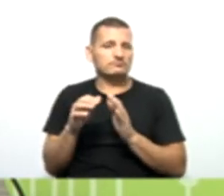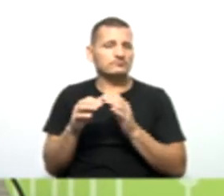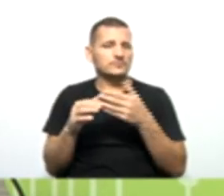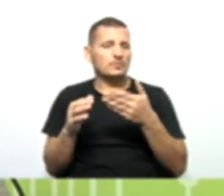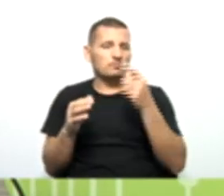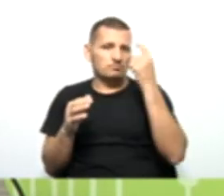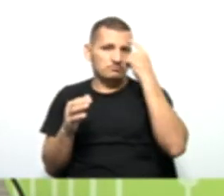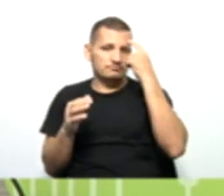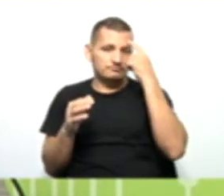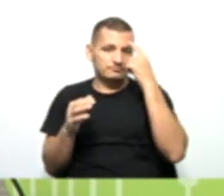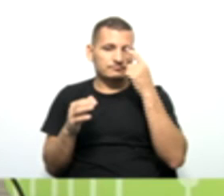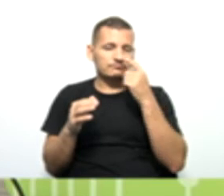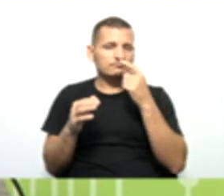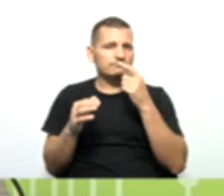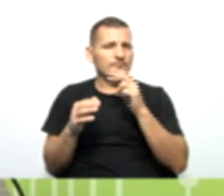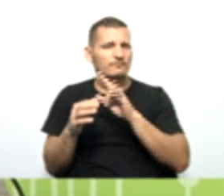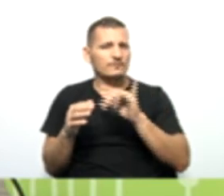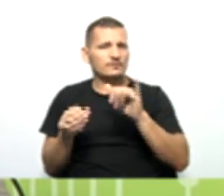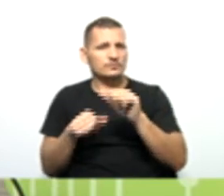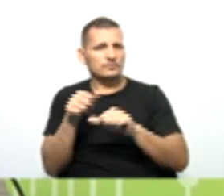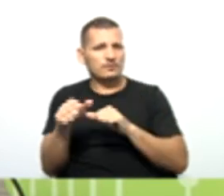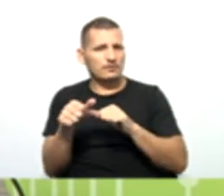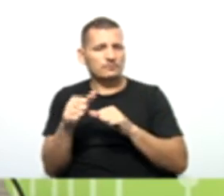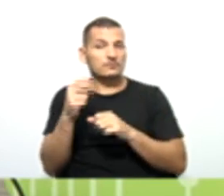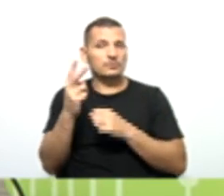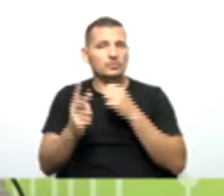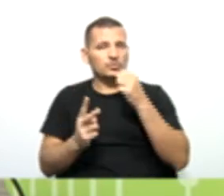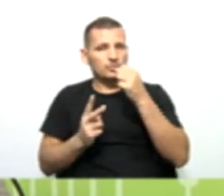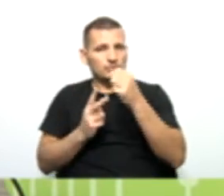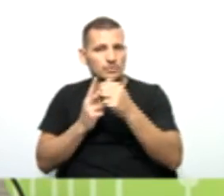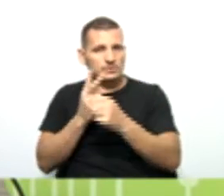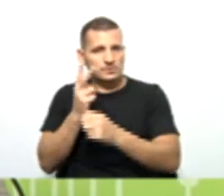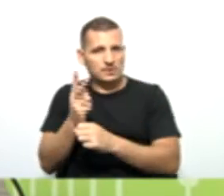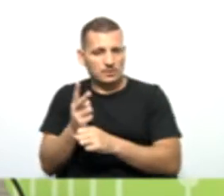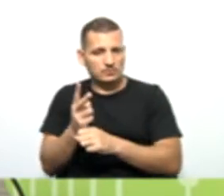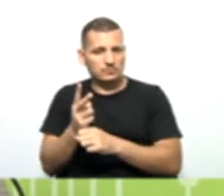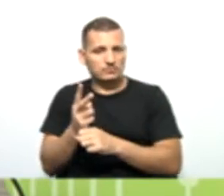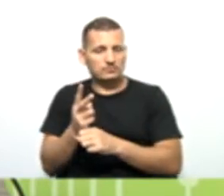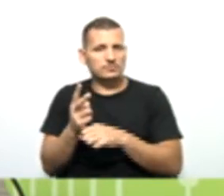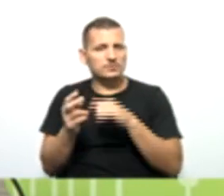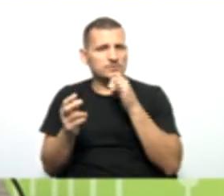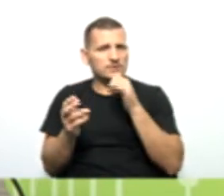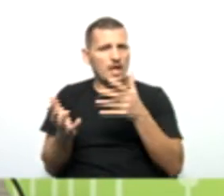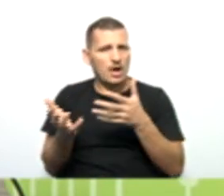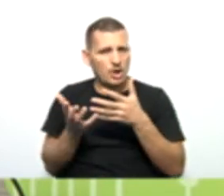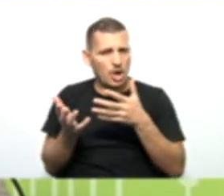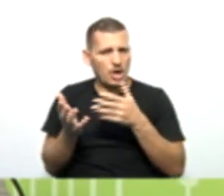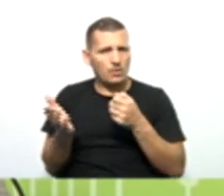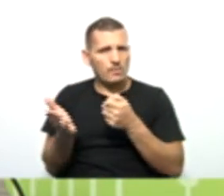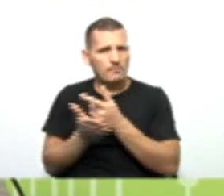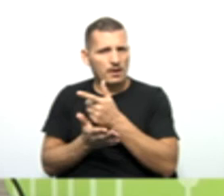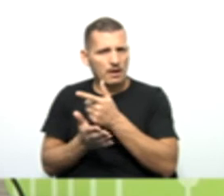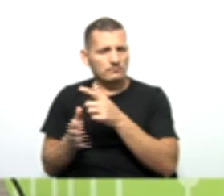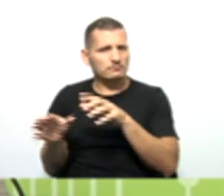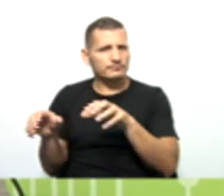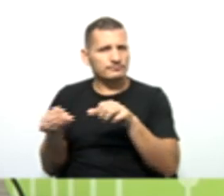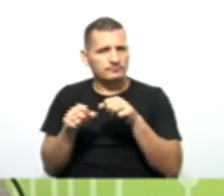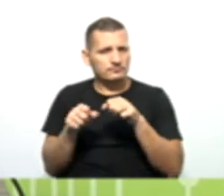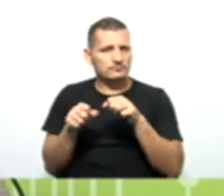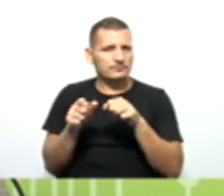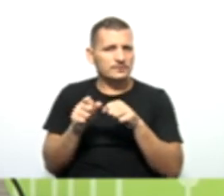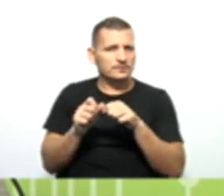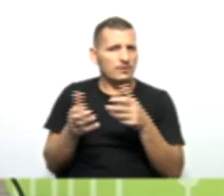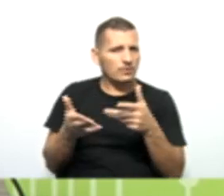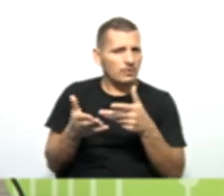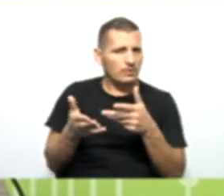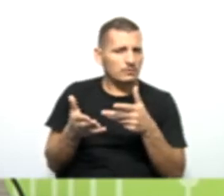trocar produção daqui 2 anos, será que a gente vai fazer essa aquisição agora? Será que a gente tem como fazer agora para trabalhar durante